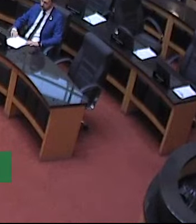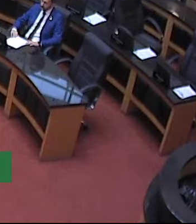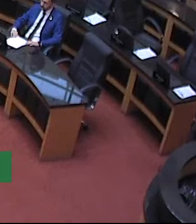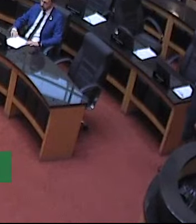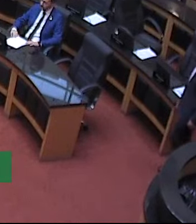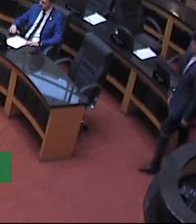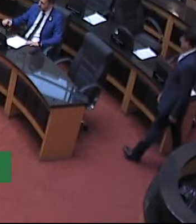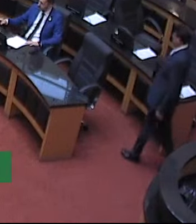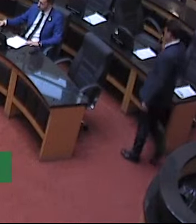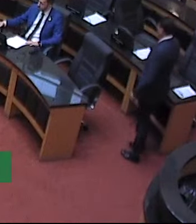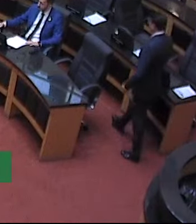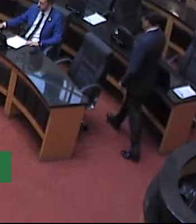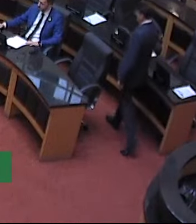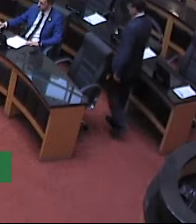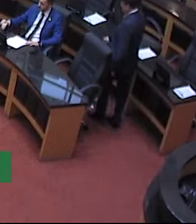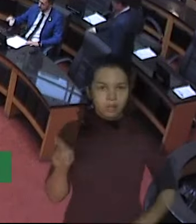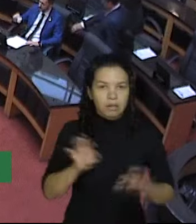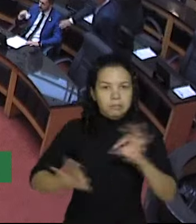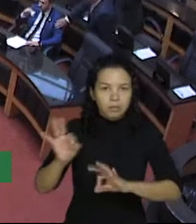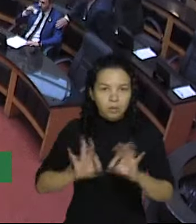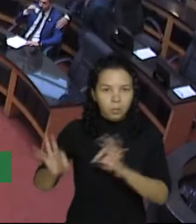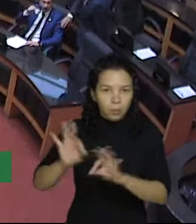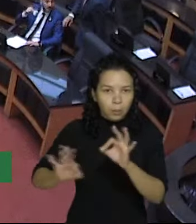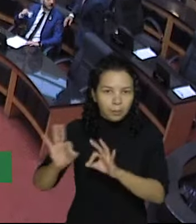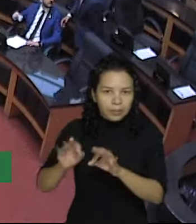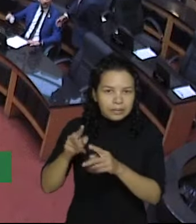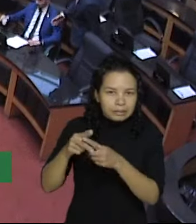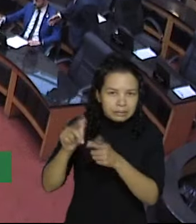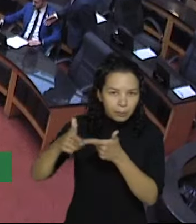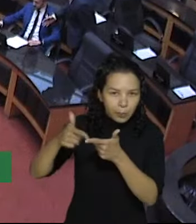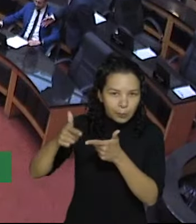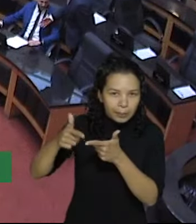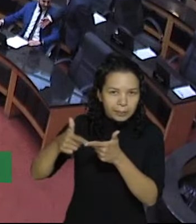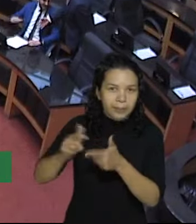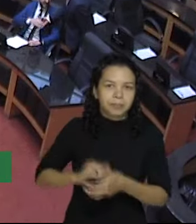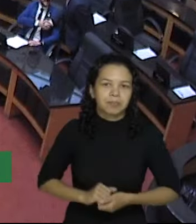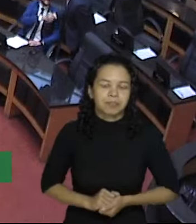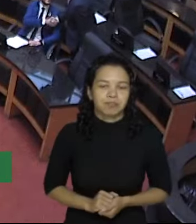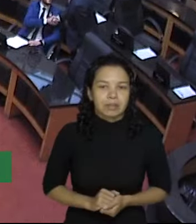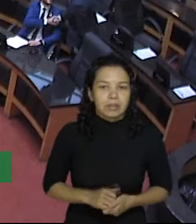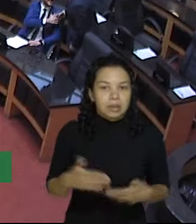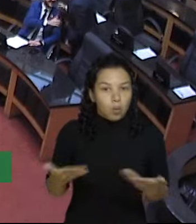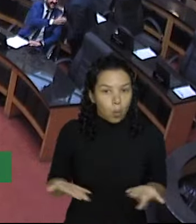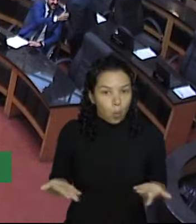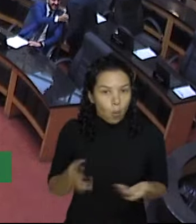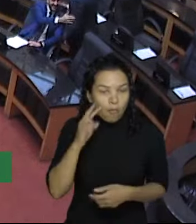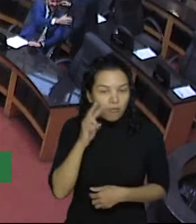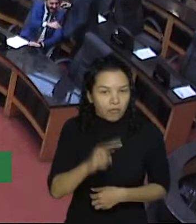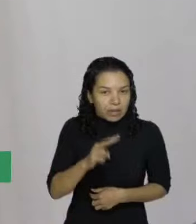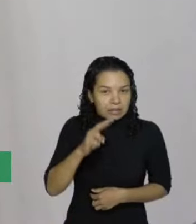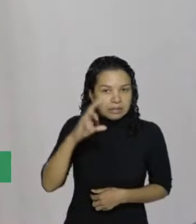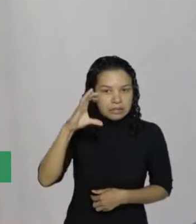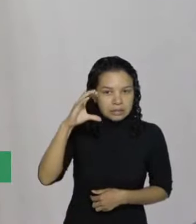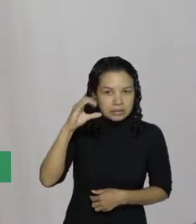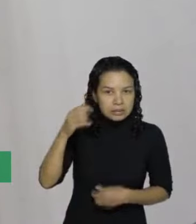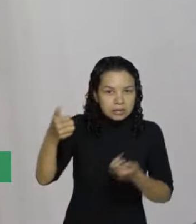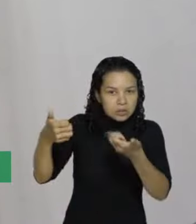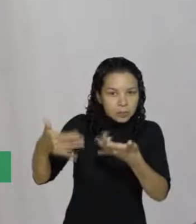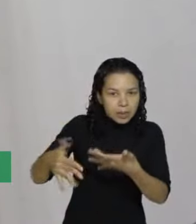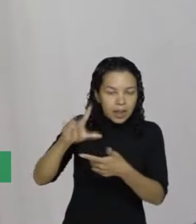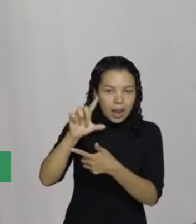Enquanto o pessoal vai ajustando aí, senhor presidente, hoje nós vemos as previsões dos cientistas, como a própria Leila Hayashi,